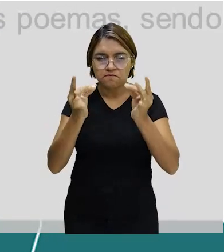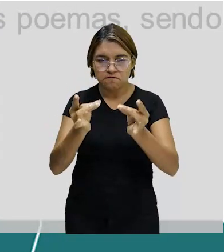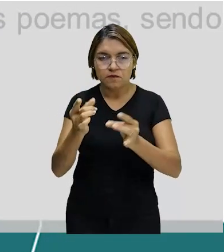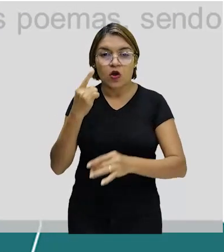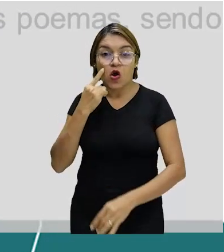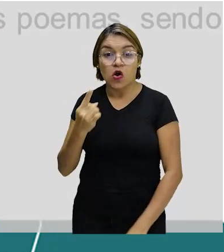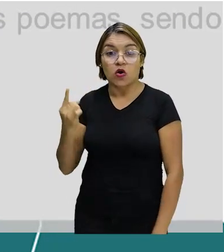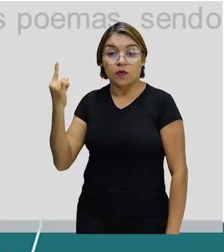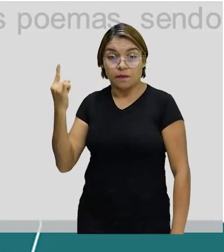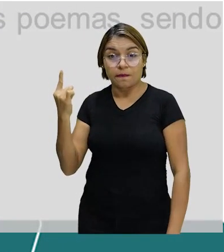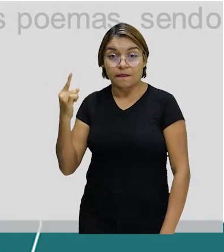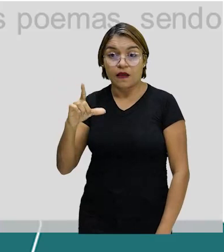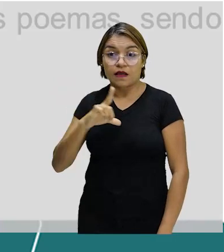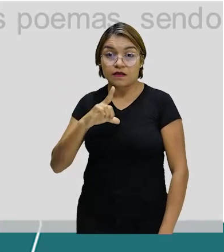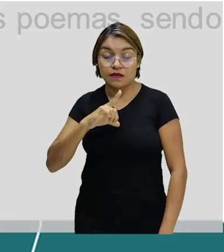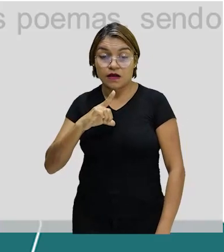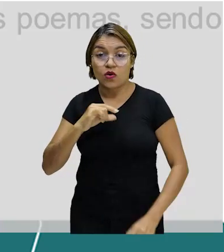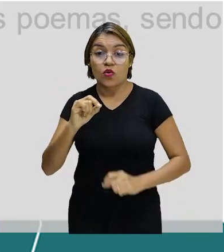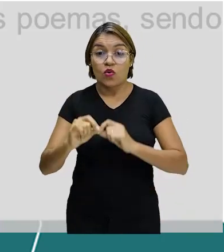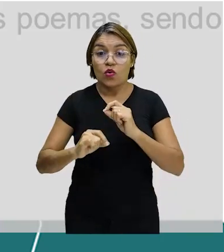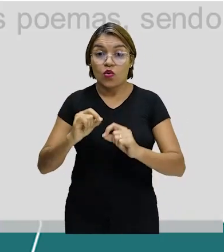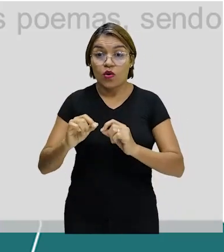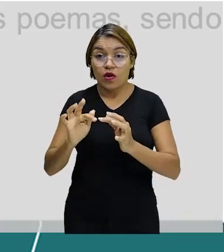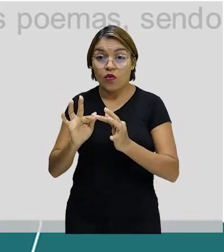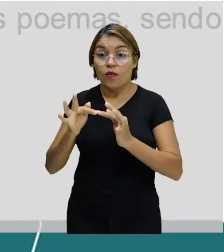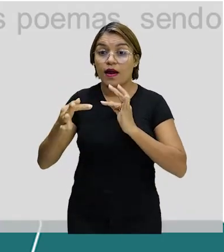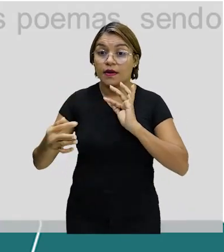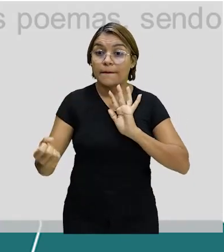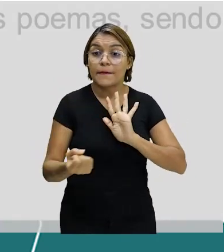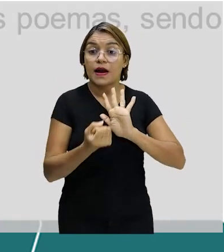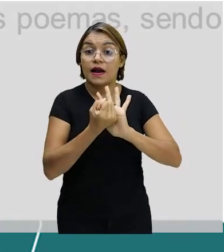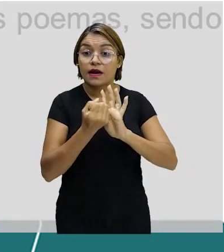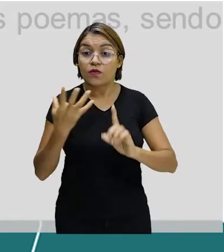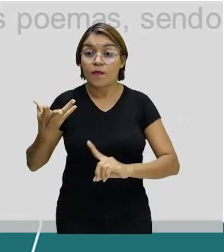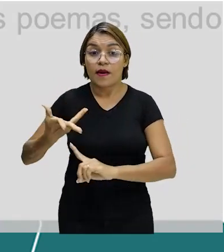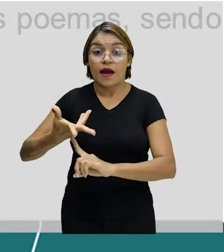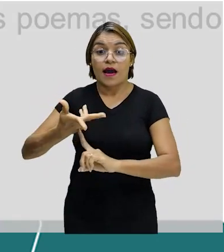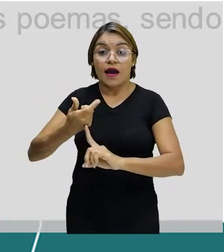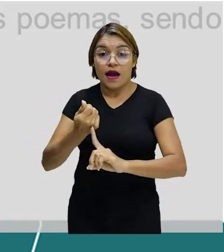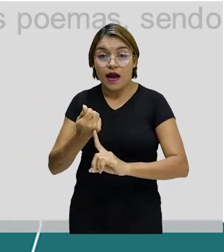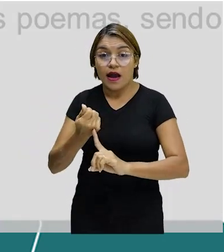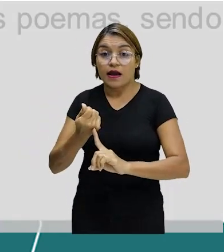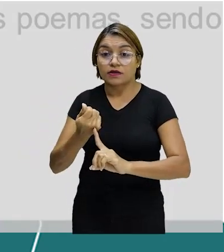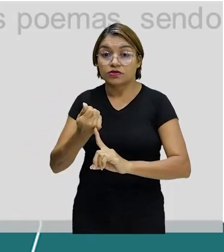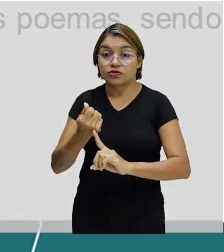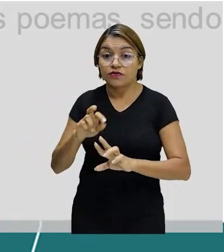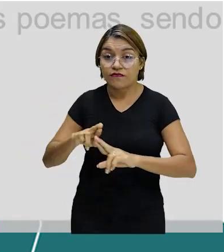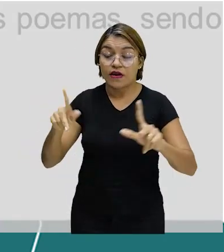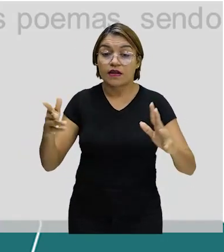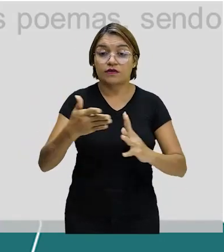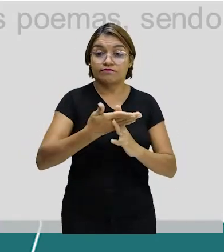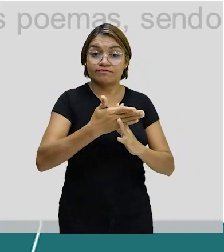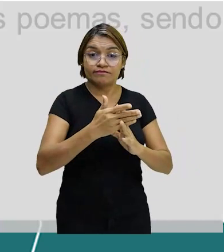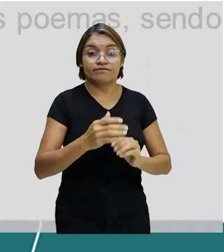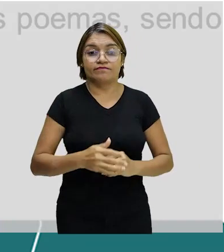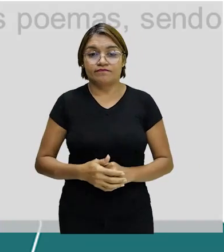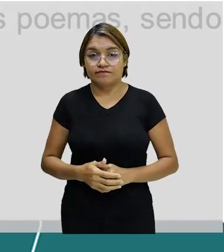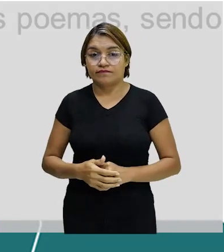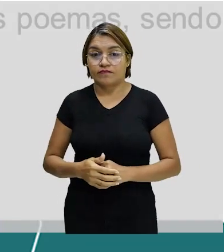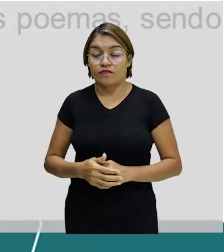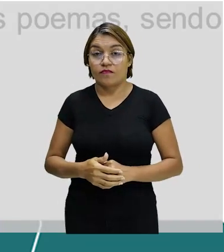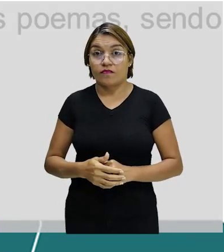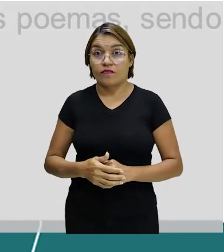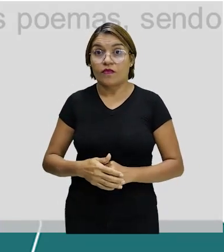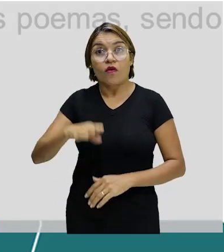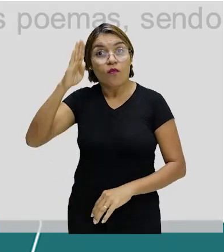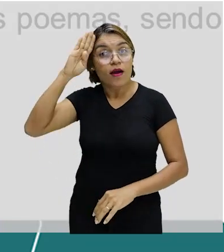esteve marcado por uma arte menos rebuscada e extravagante, que representava o movimento anterior. O arcadismo português